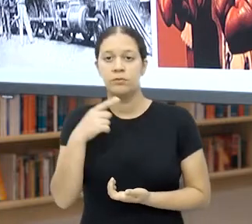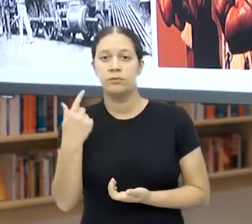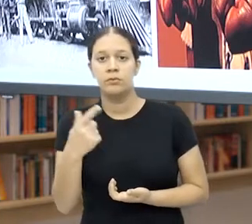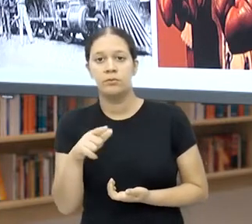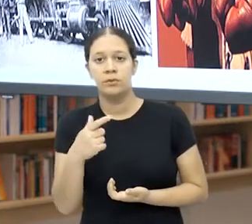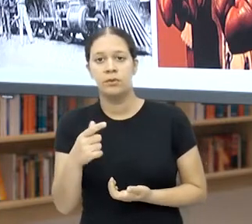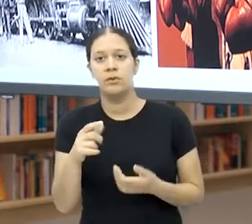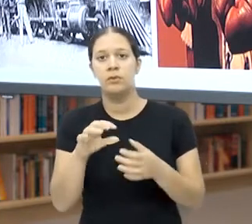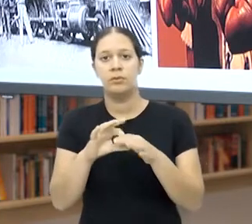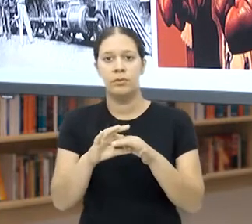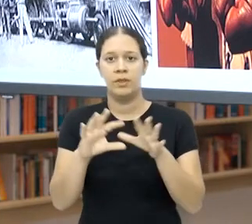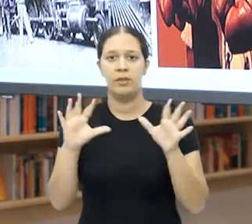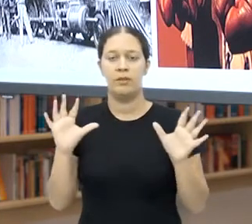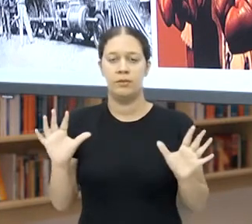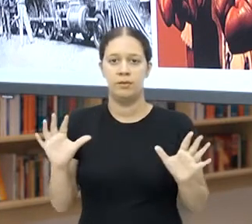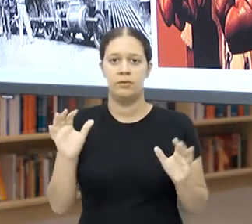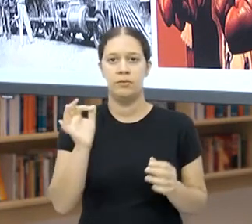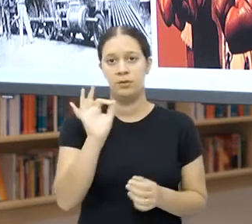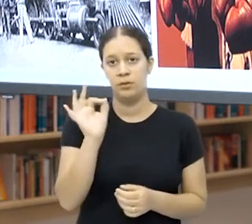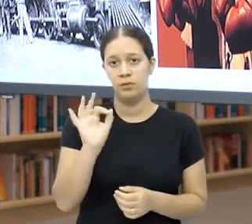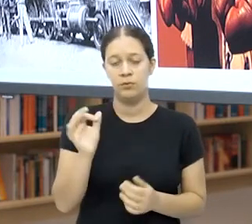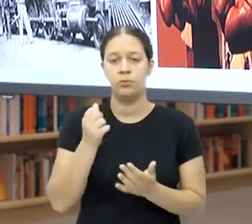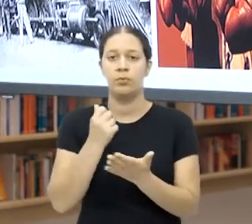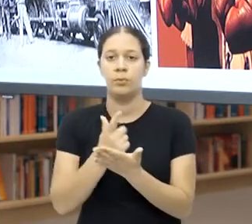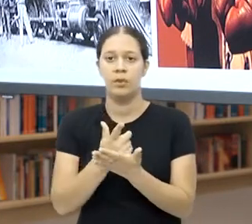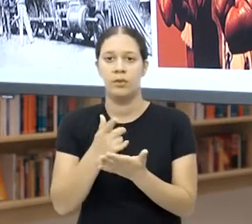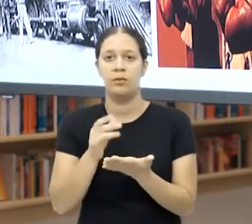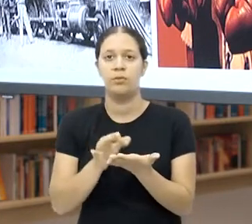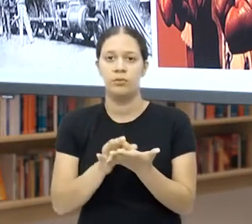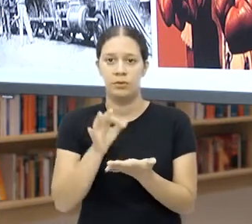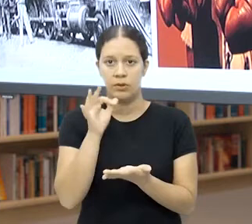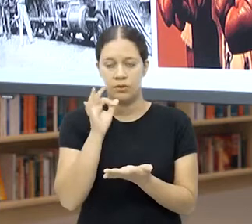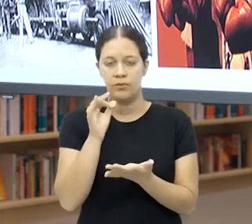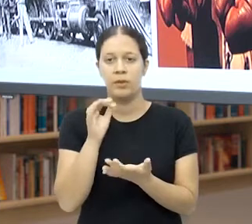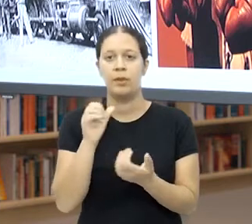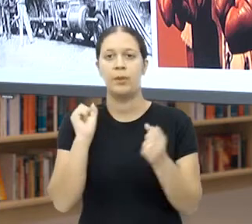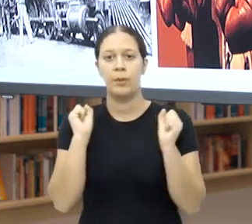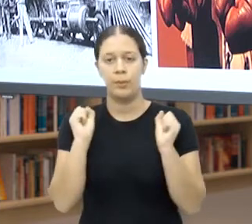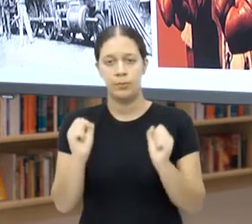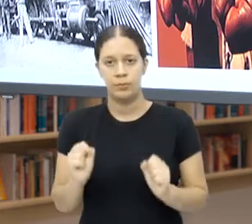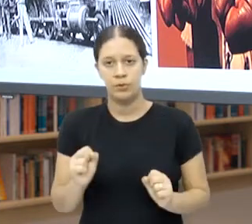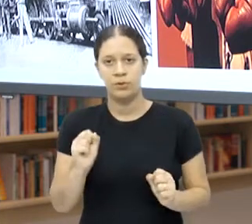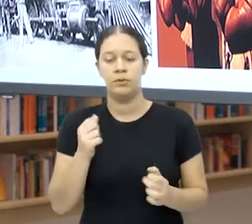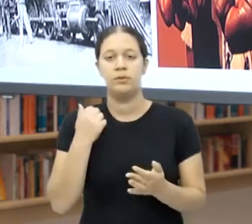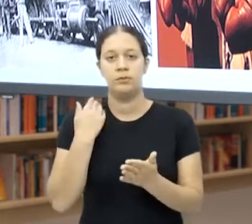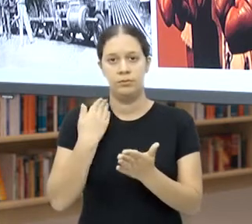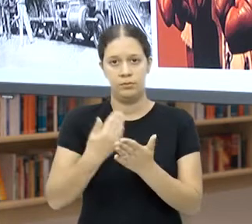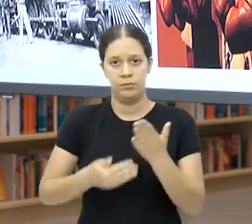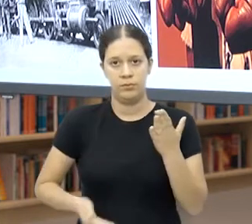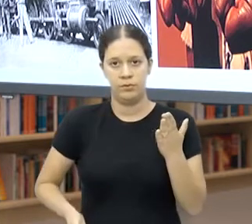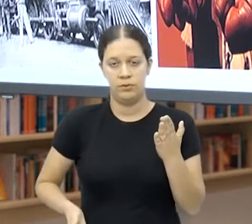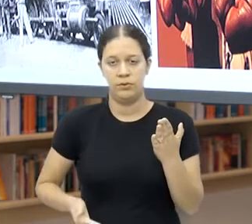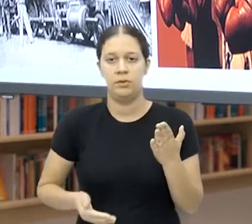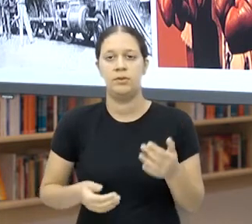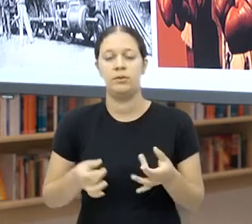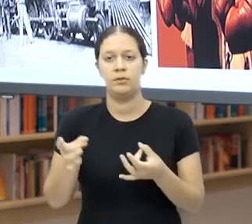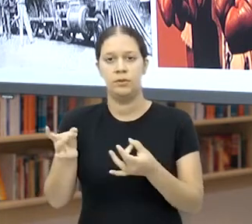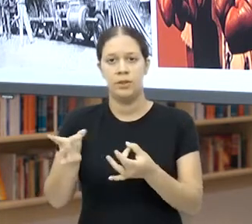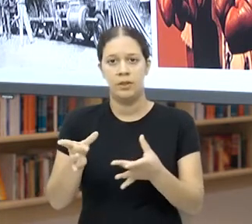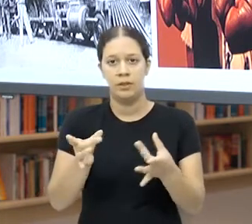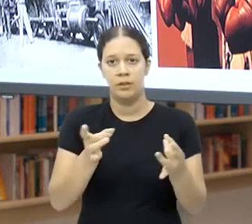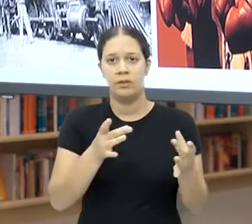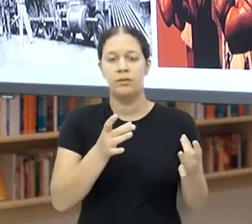esses escravos, nós não vamos comprar mais café. E o Brasil poderia perder um grande vínculo comercial